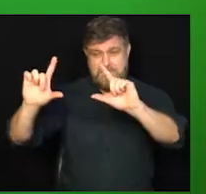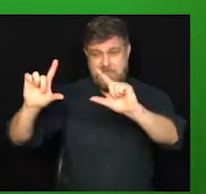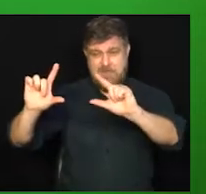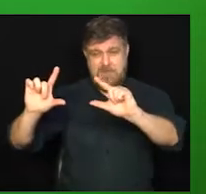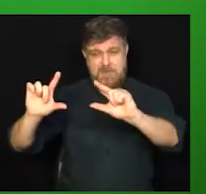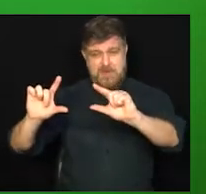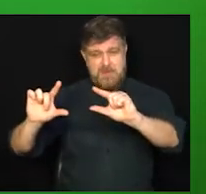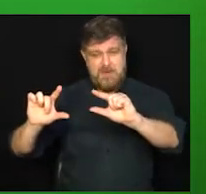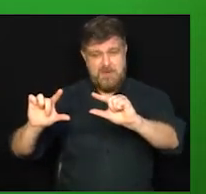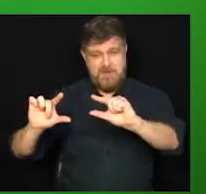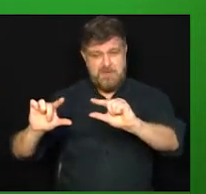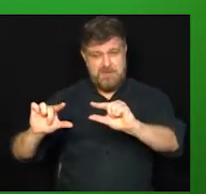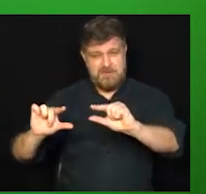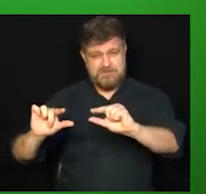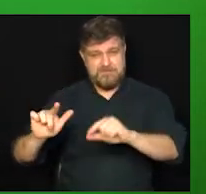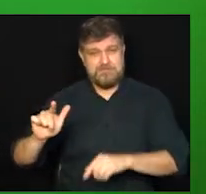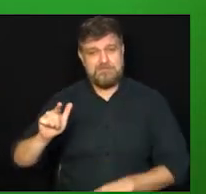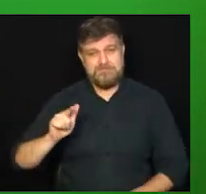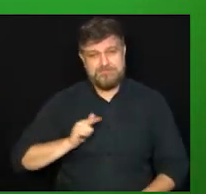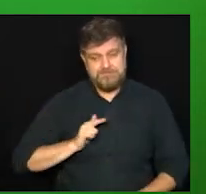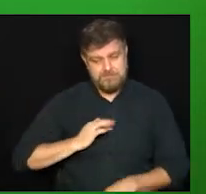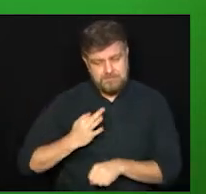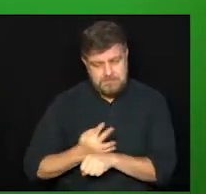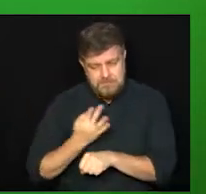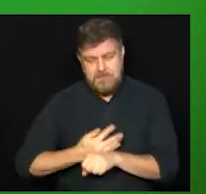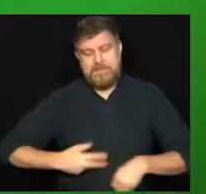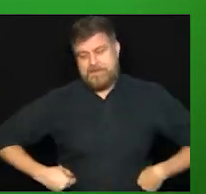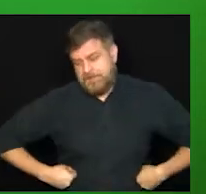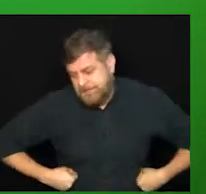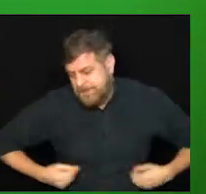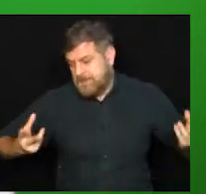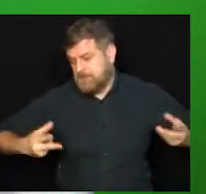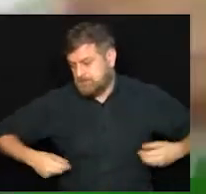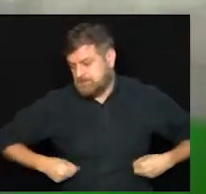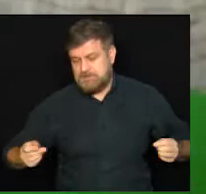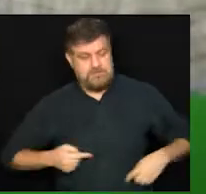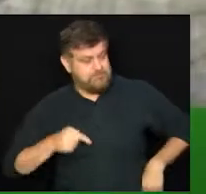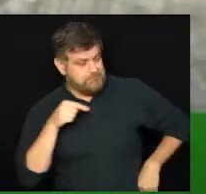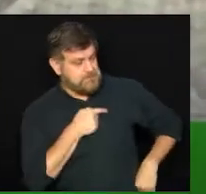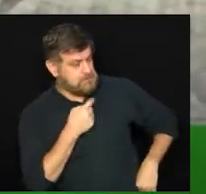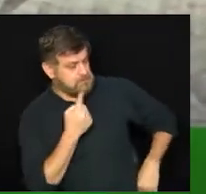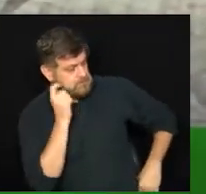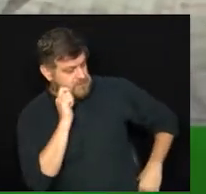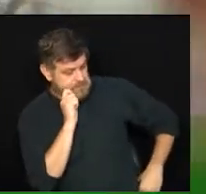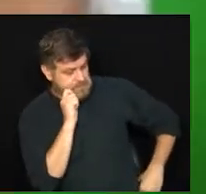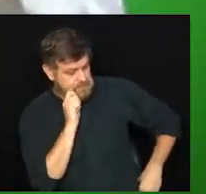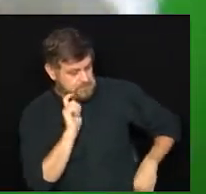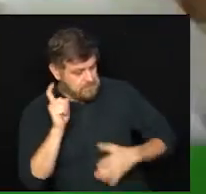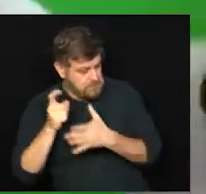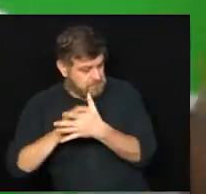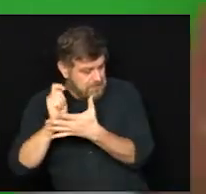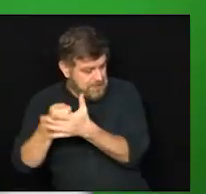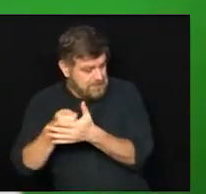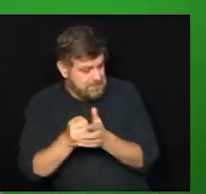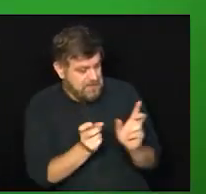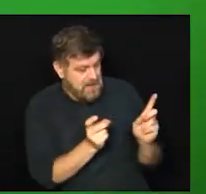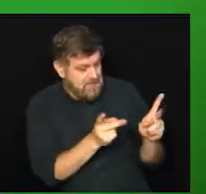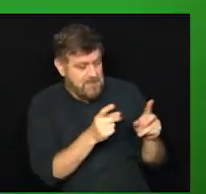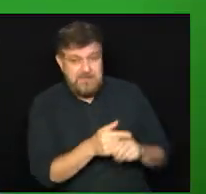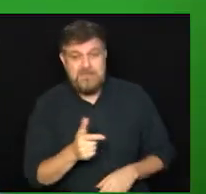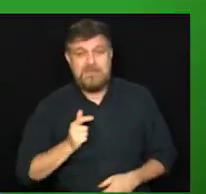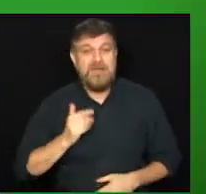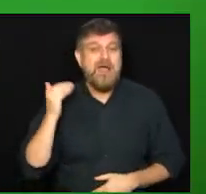Correto, vereador? Está queimando o patrimônio. Já vendeu isso, já vendeu aquilo, já pediu um